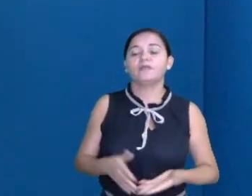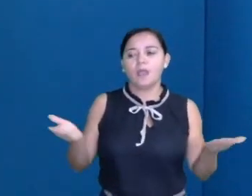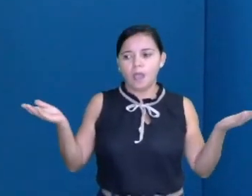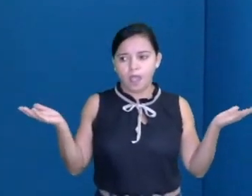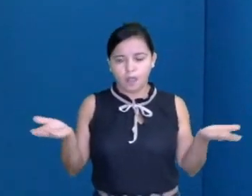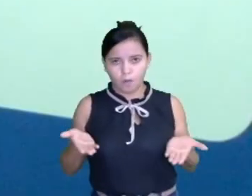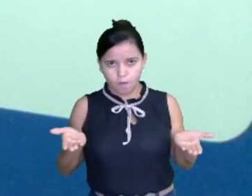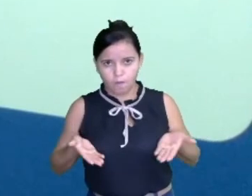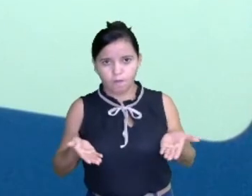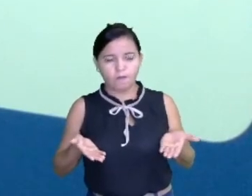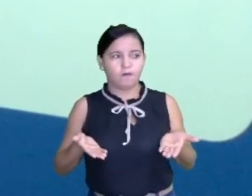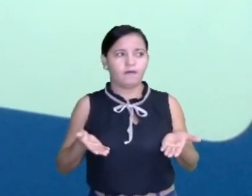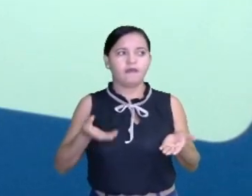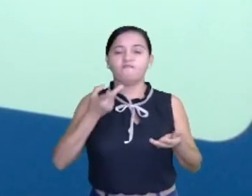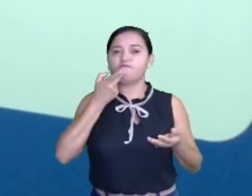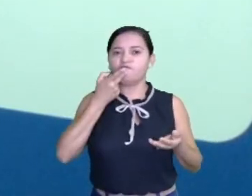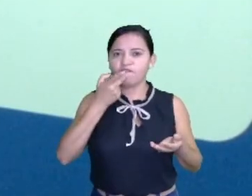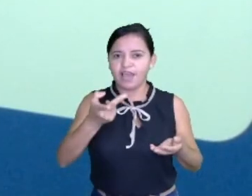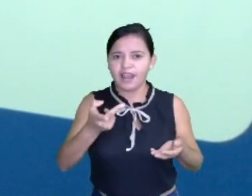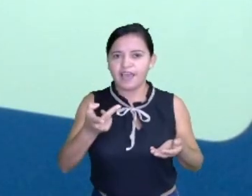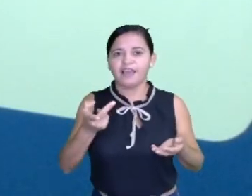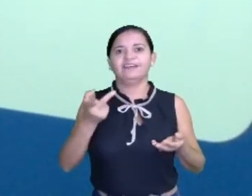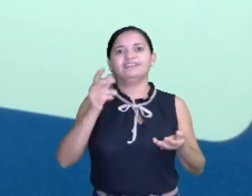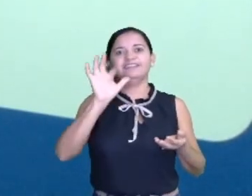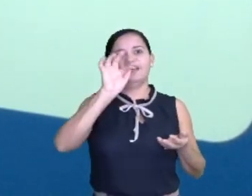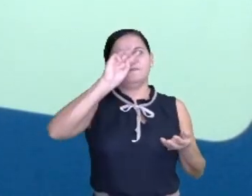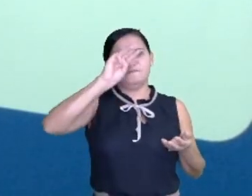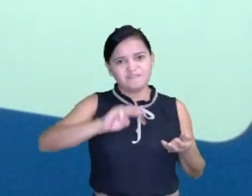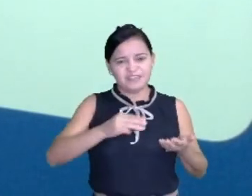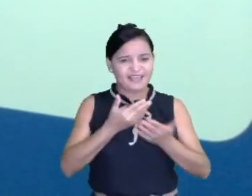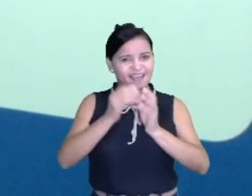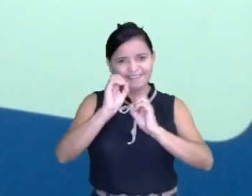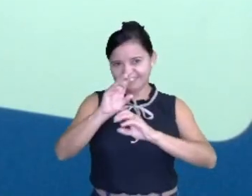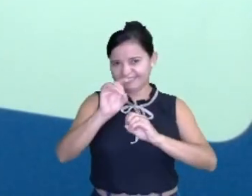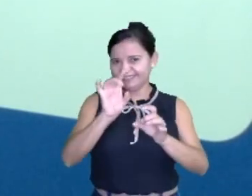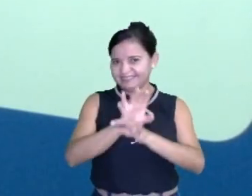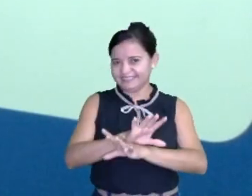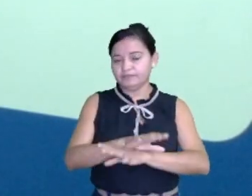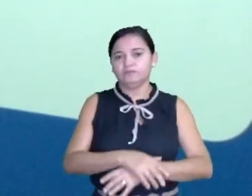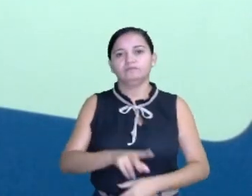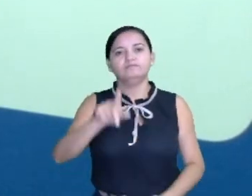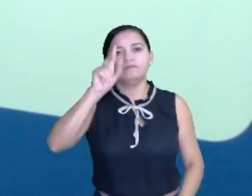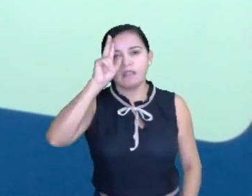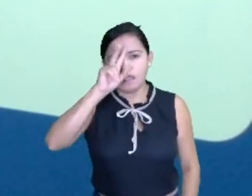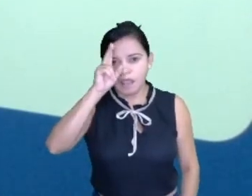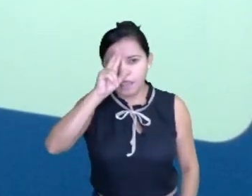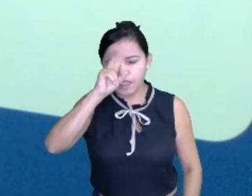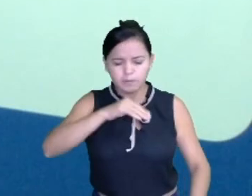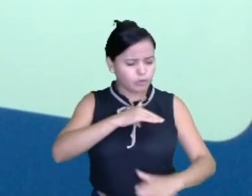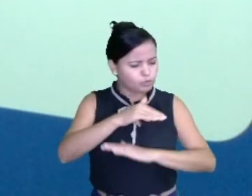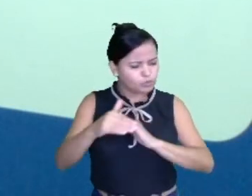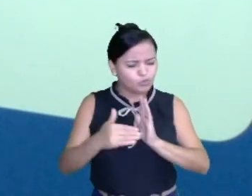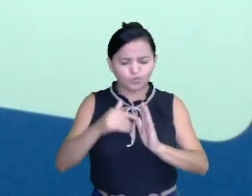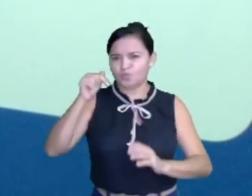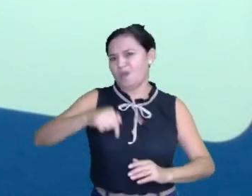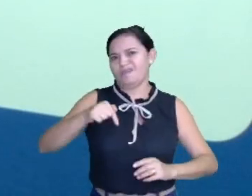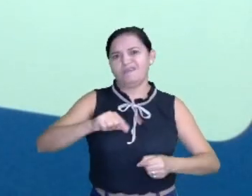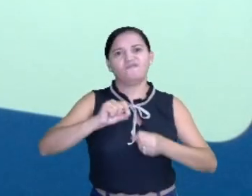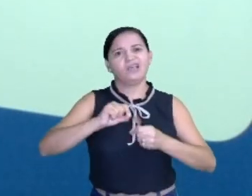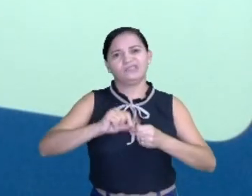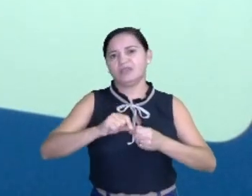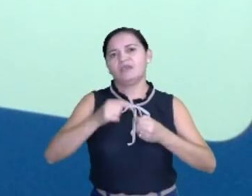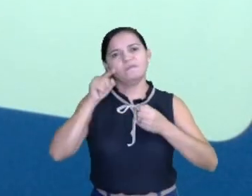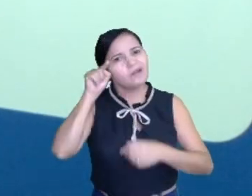momento, fazer aquele momento da gente finalizar a nossa aula, dizendo... Lembre-se que todo esse movimento, que tudo isso que a gente está fazendo aqui é para